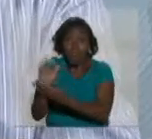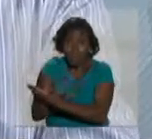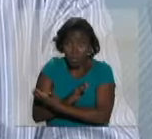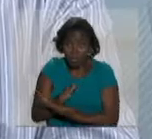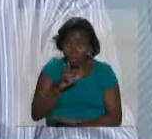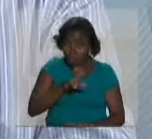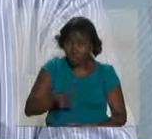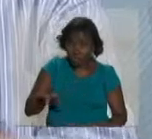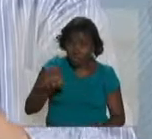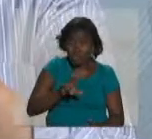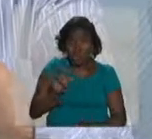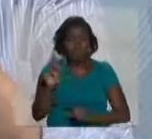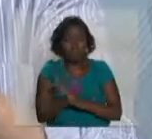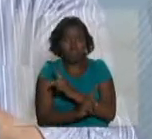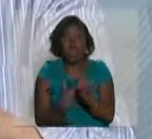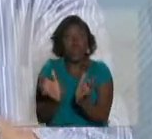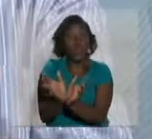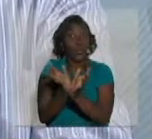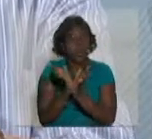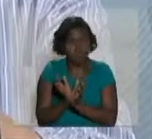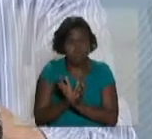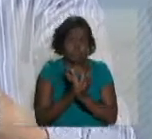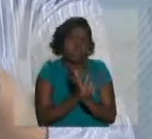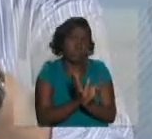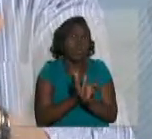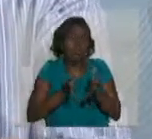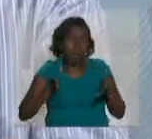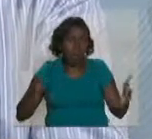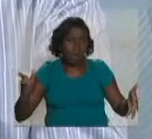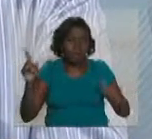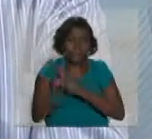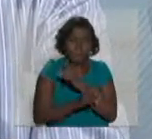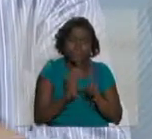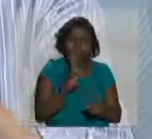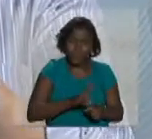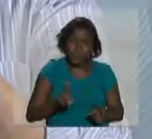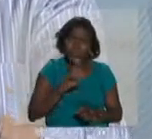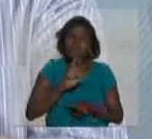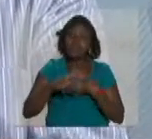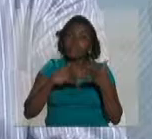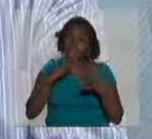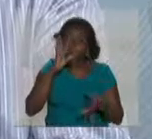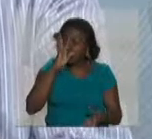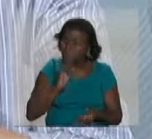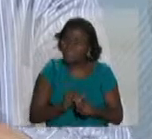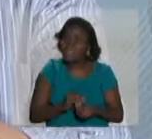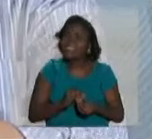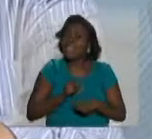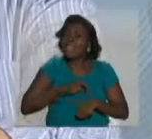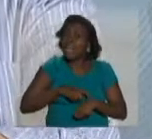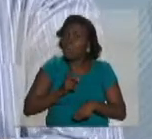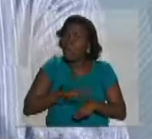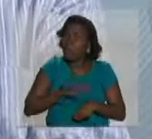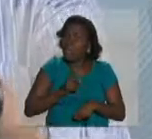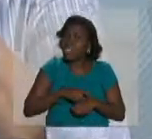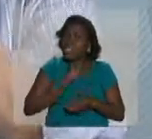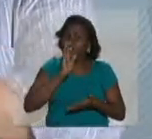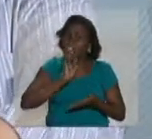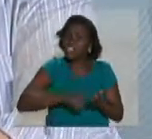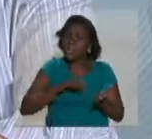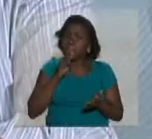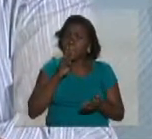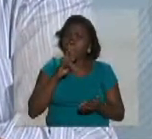alguns usuários, né, algum grupo de usuários grande, e chegou-se à conclusão que chegou a hora de tirar o BRT